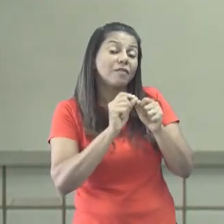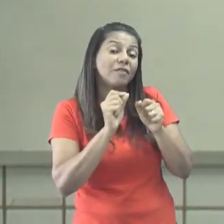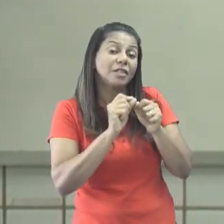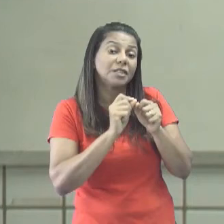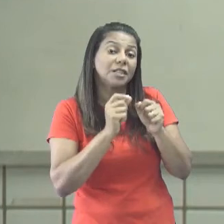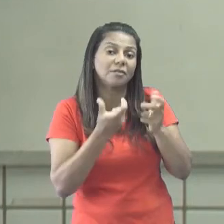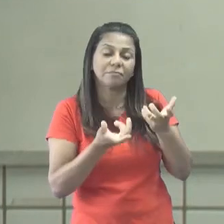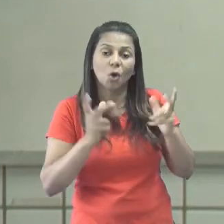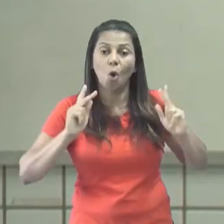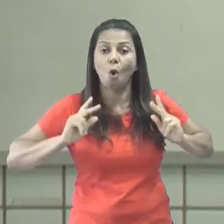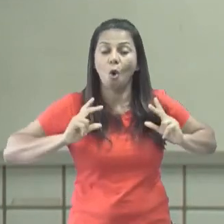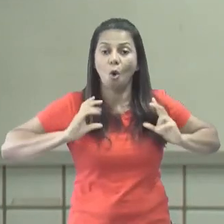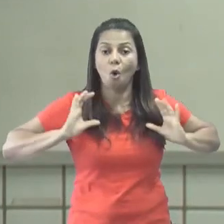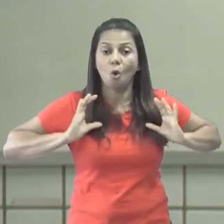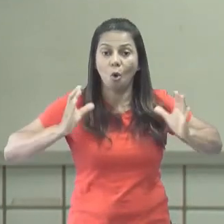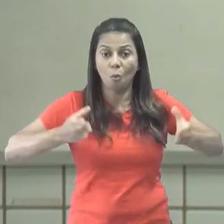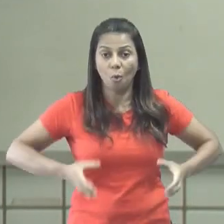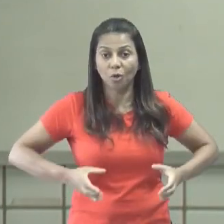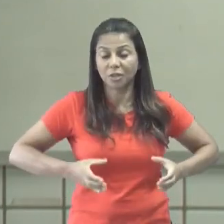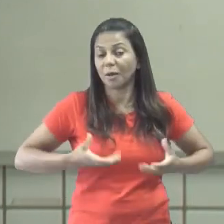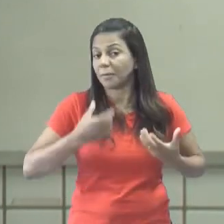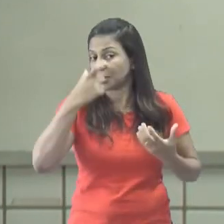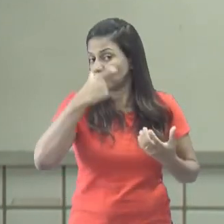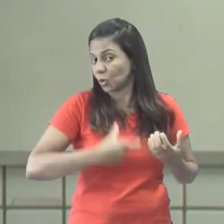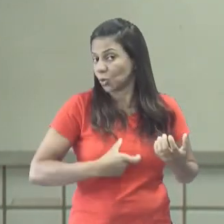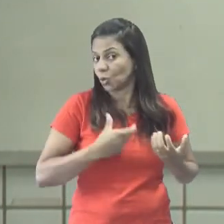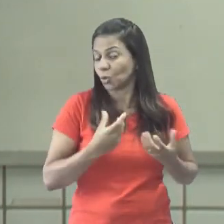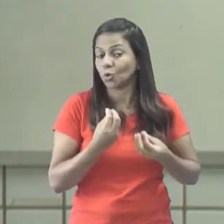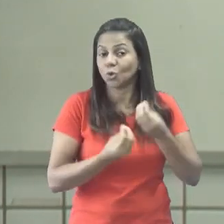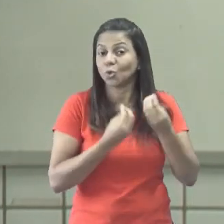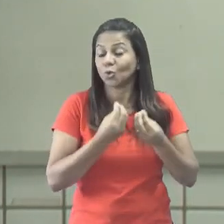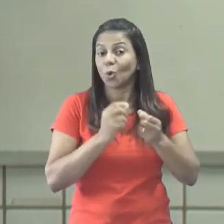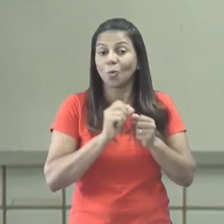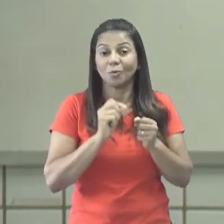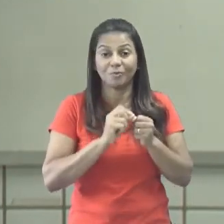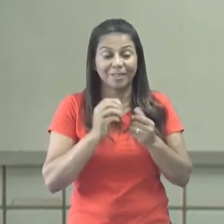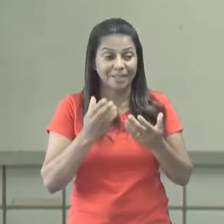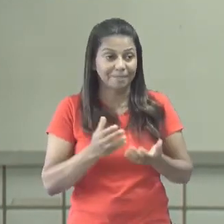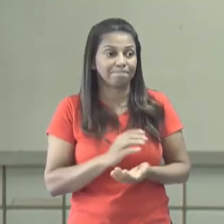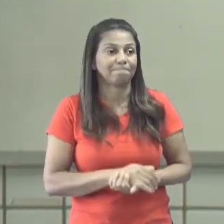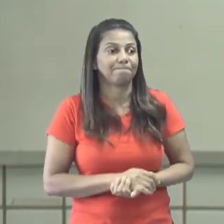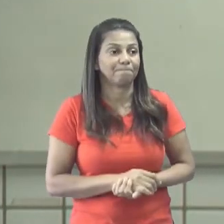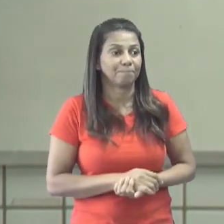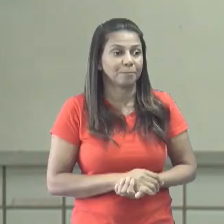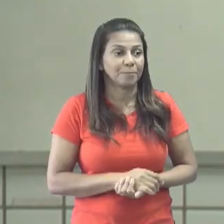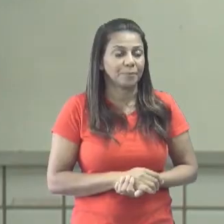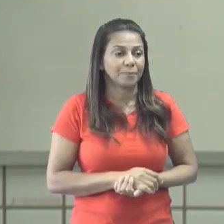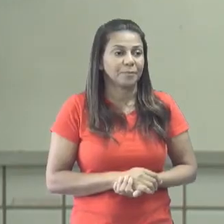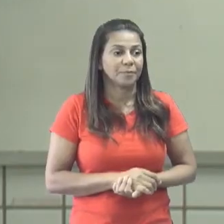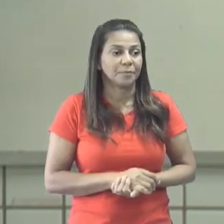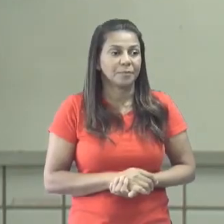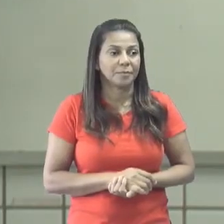do diretor quanto dos personagens, para que eles possam dar vida àquele texto.